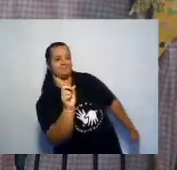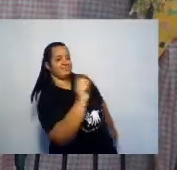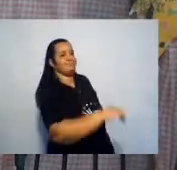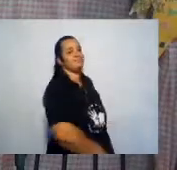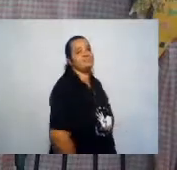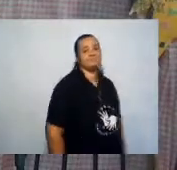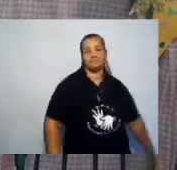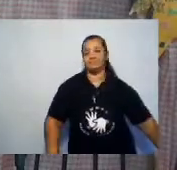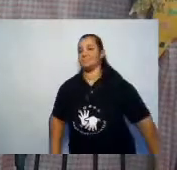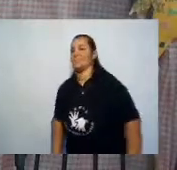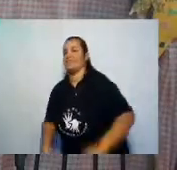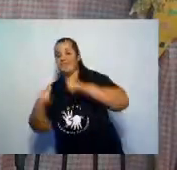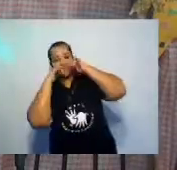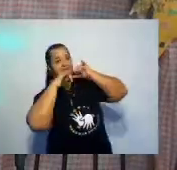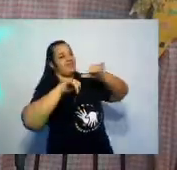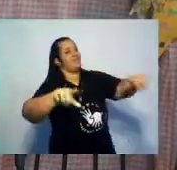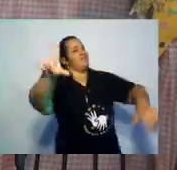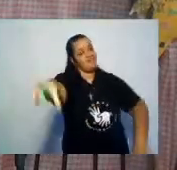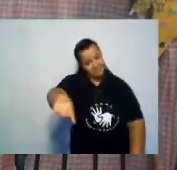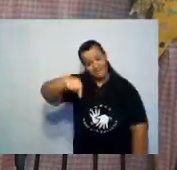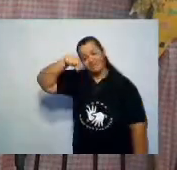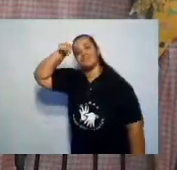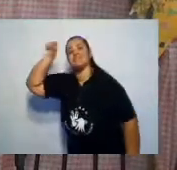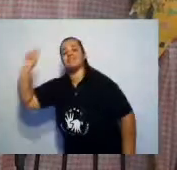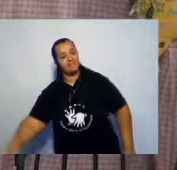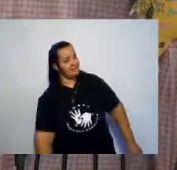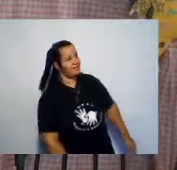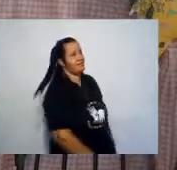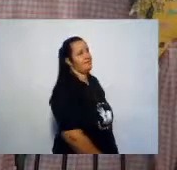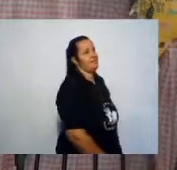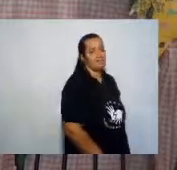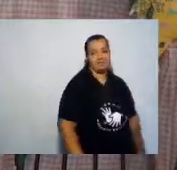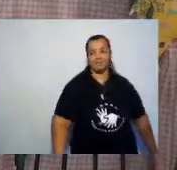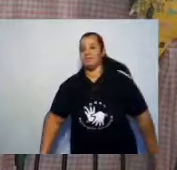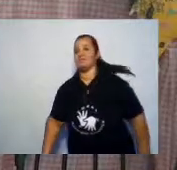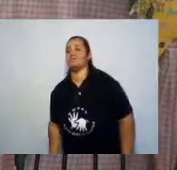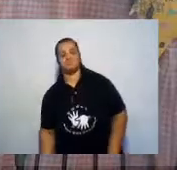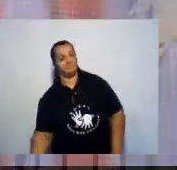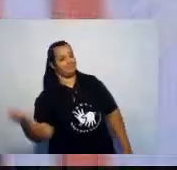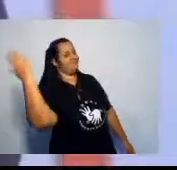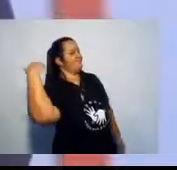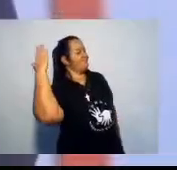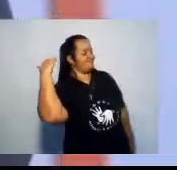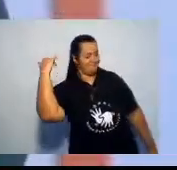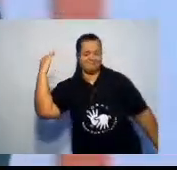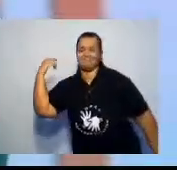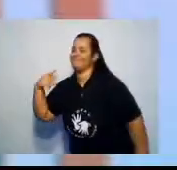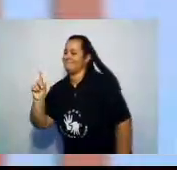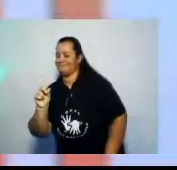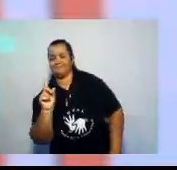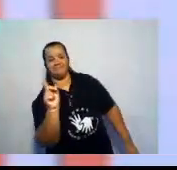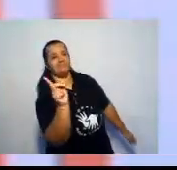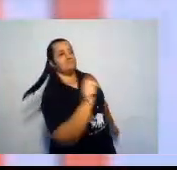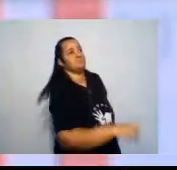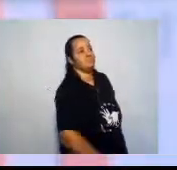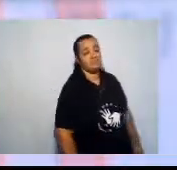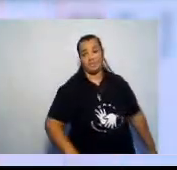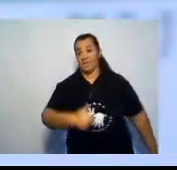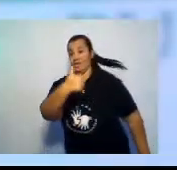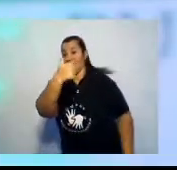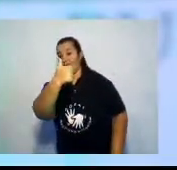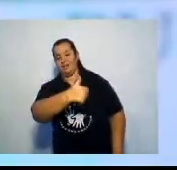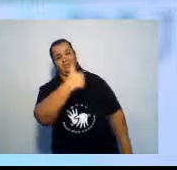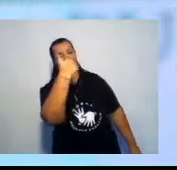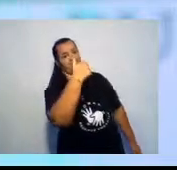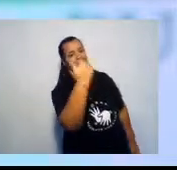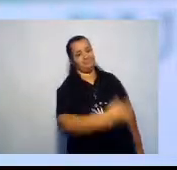Foi, mas não é mais a minha notificação preferida. Já foi, mas não é